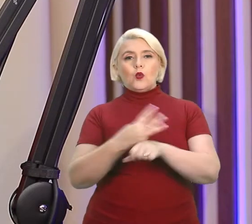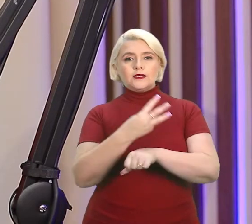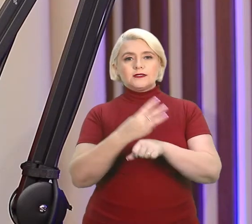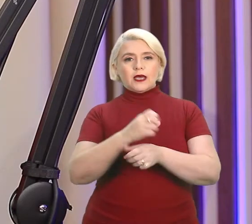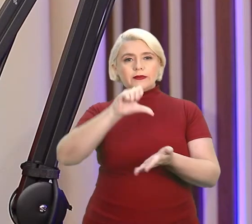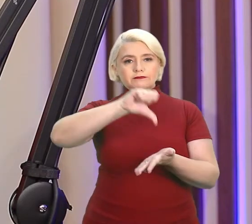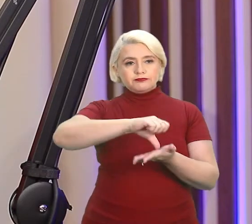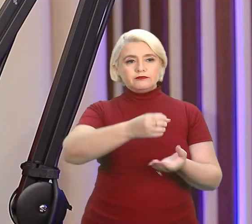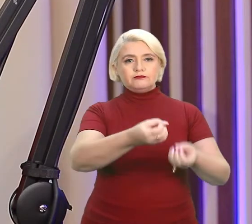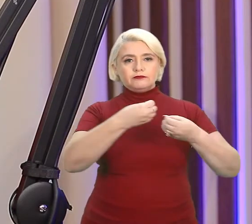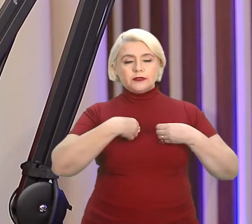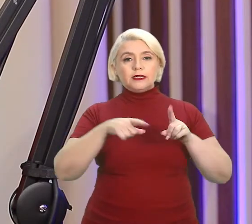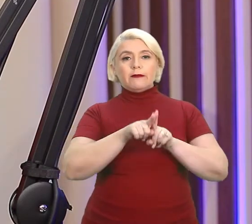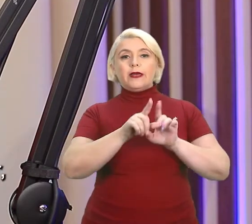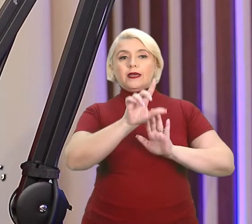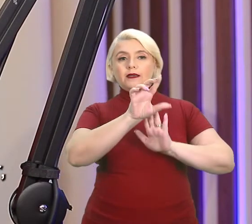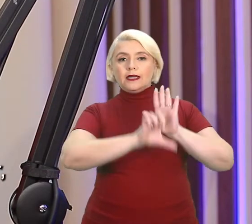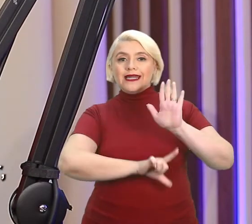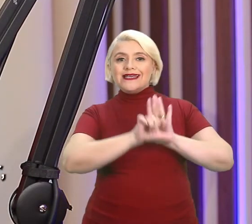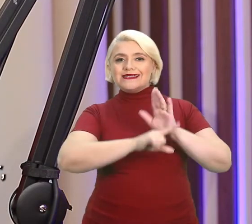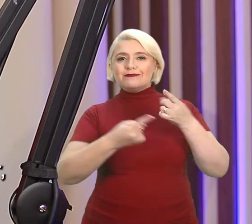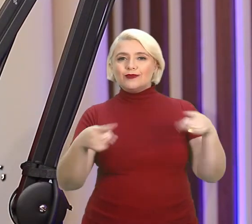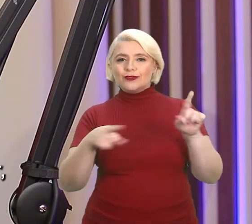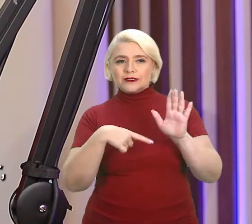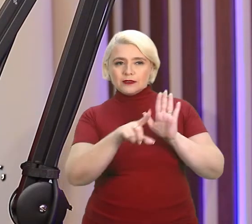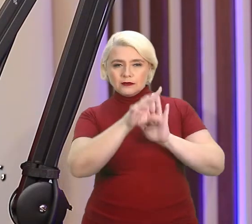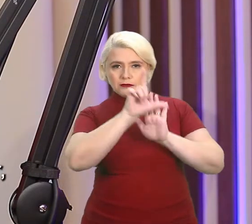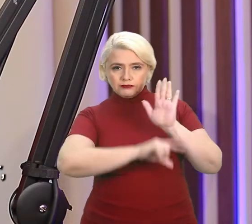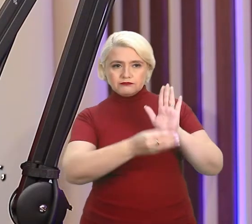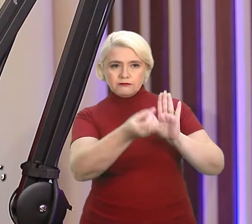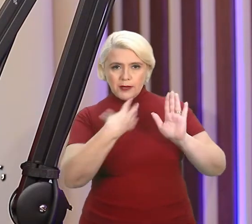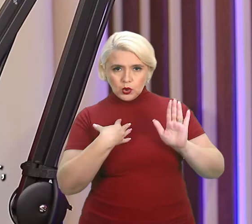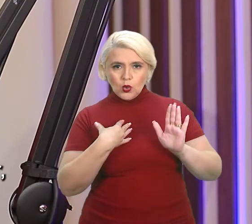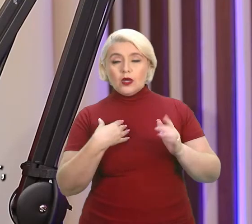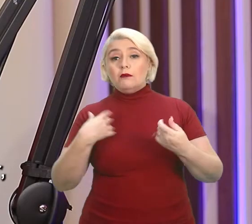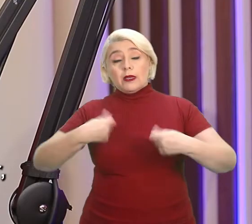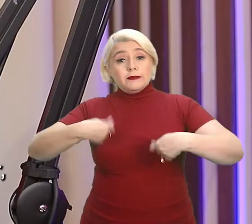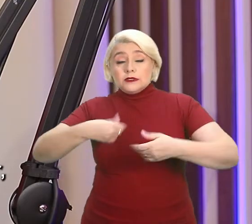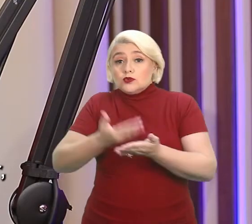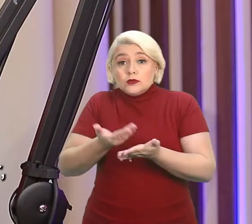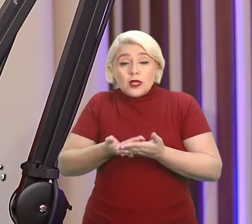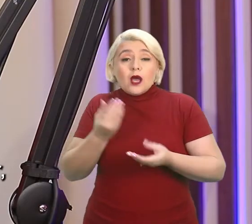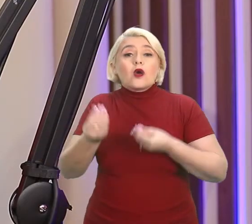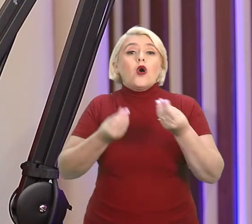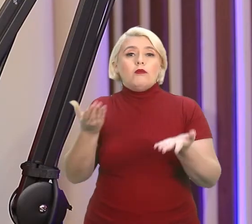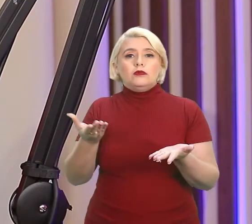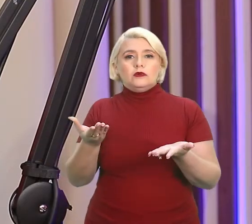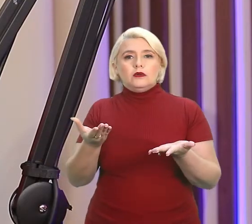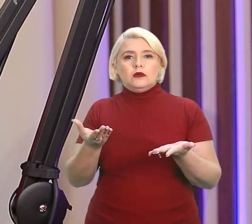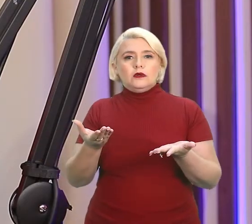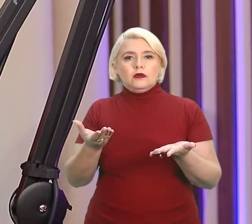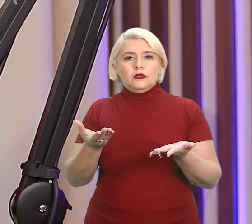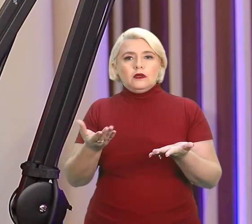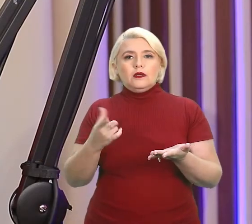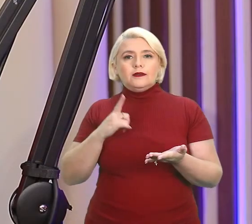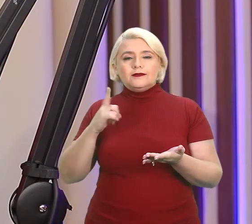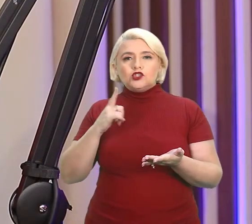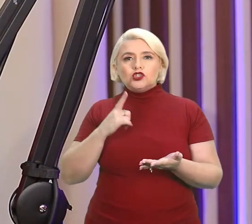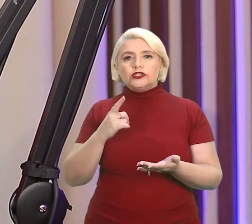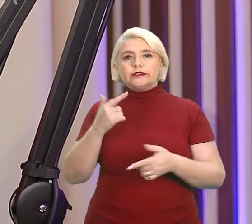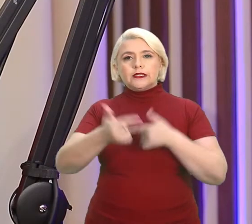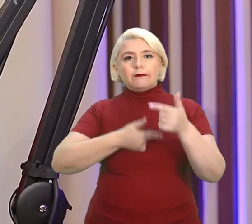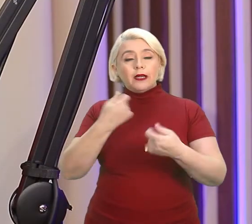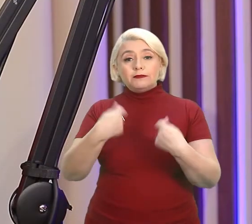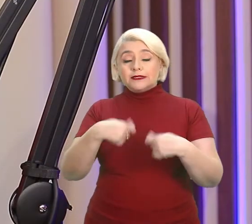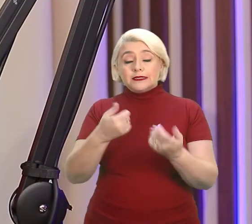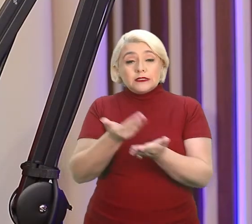e o repertório inicial. Eu falei para ele que eu precisava do repertório, que a gente precisava estudar. Né? Porque todo esse